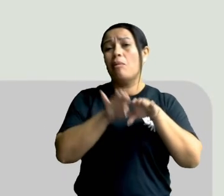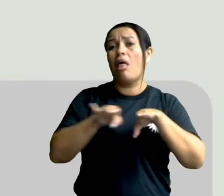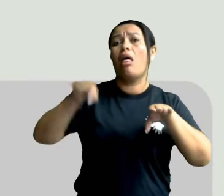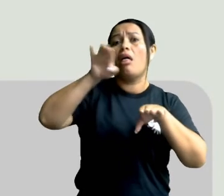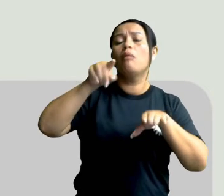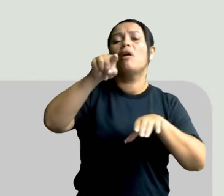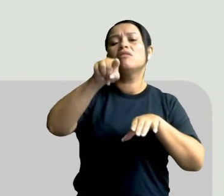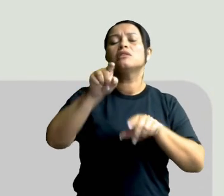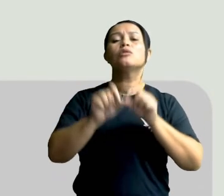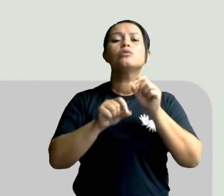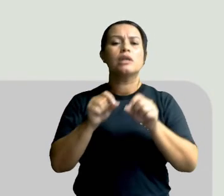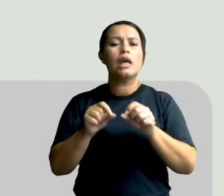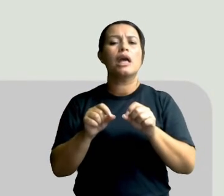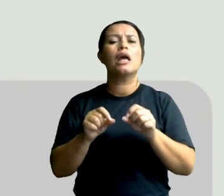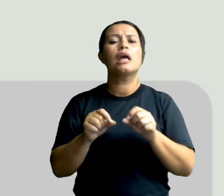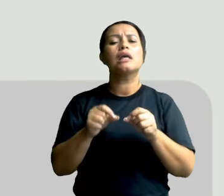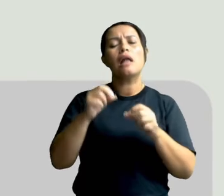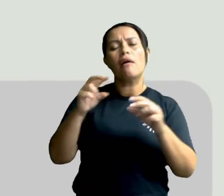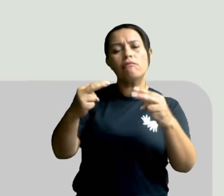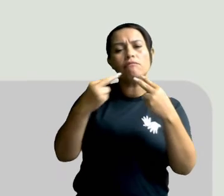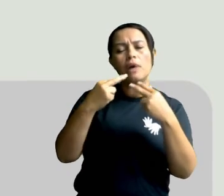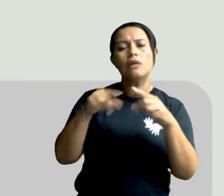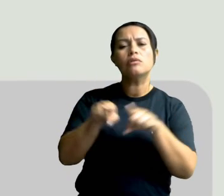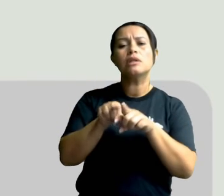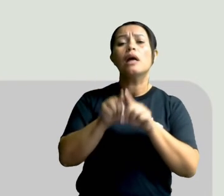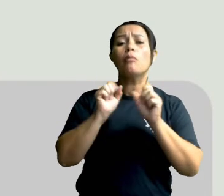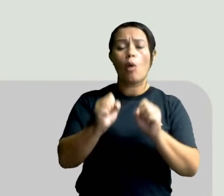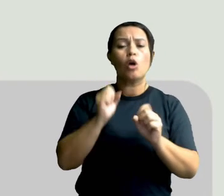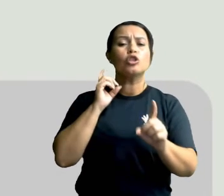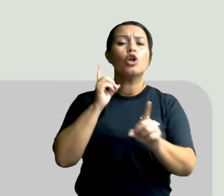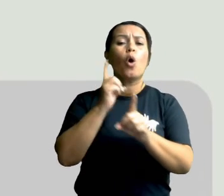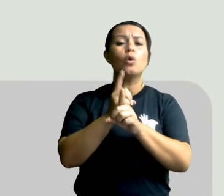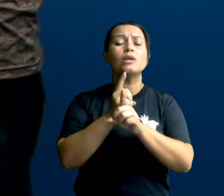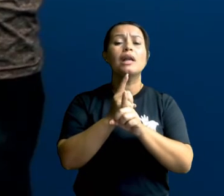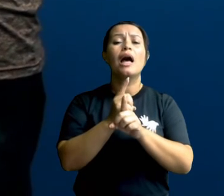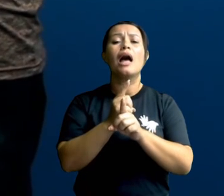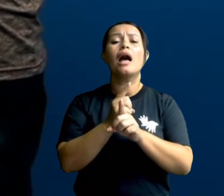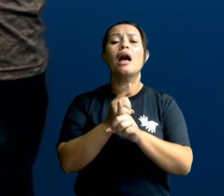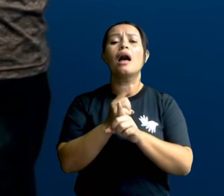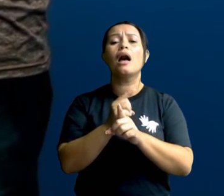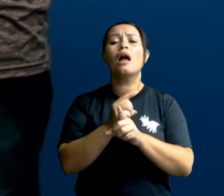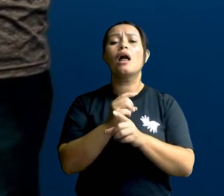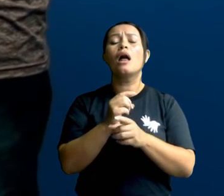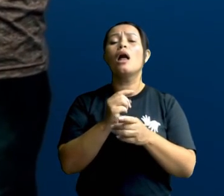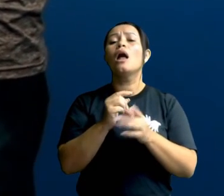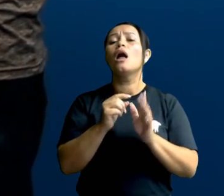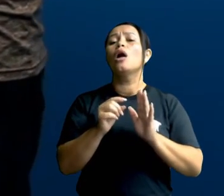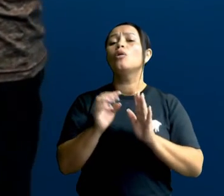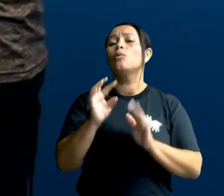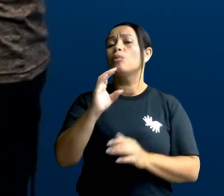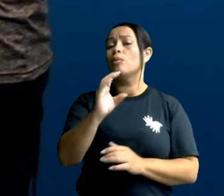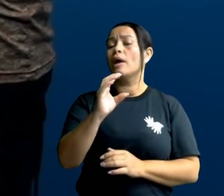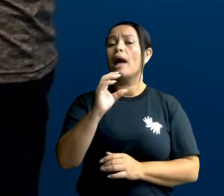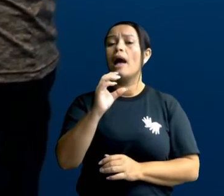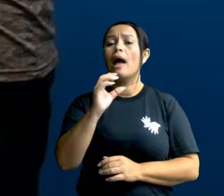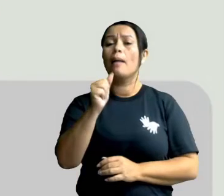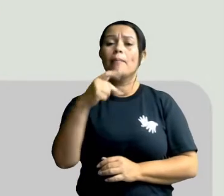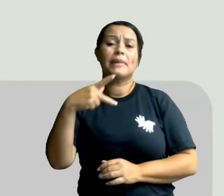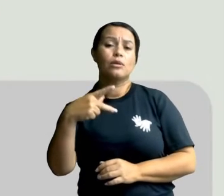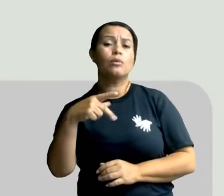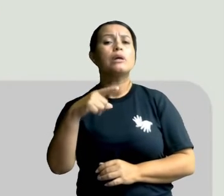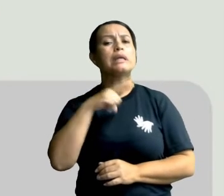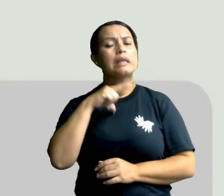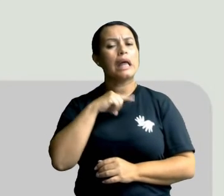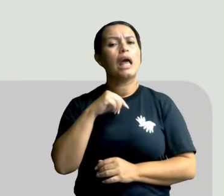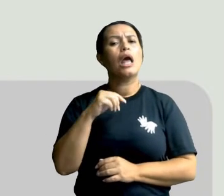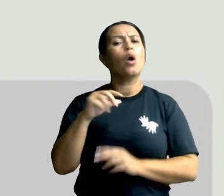me assistindo e que está trabalhando com o livro Expedições Geográficas, você pode encontrar isso no capítulo que trata desse tema, certo? E aí